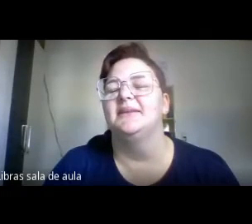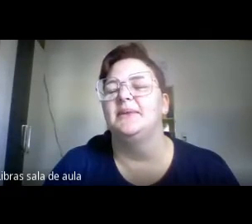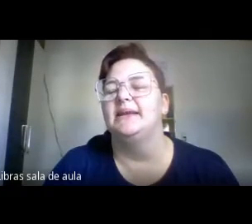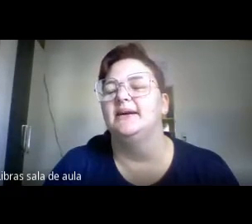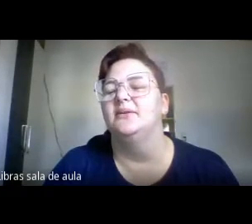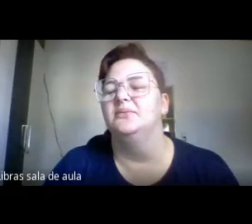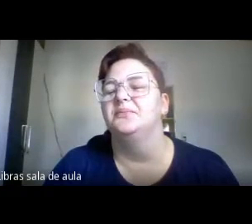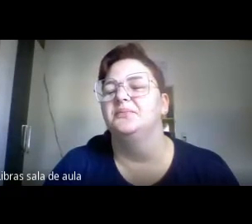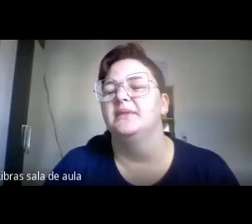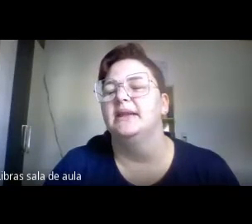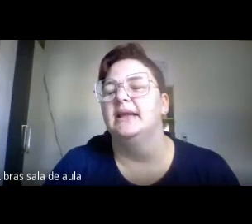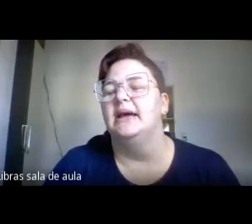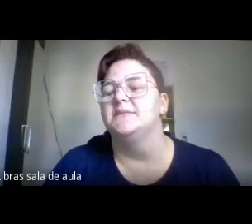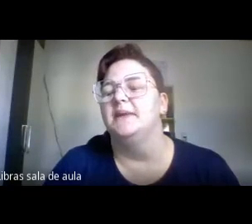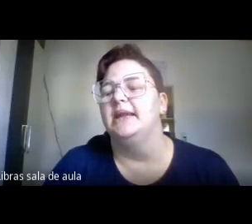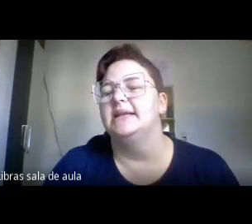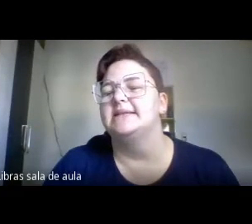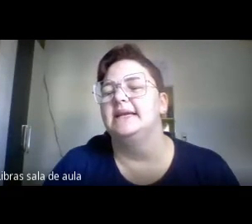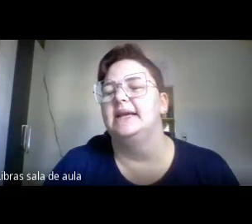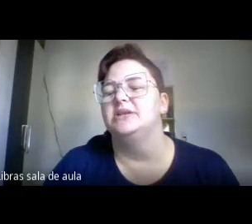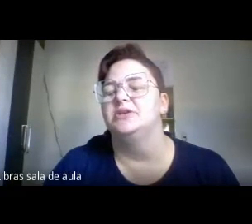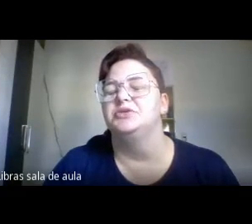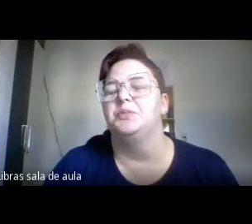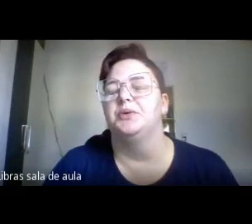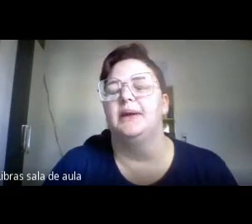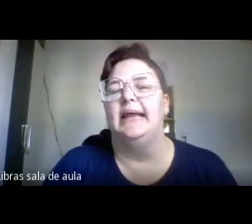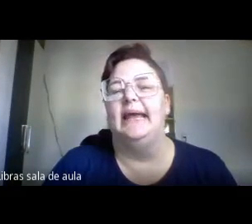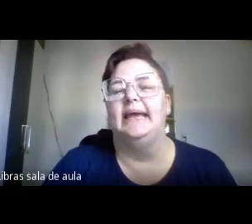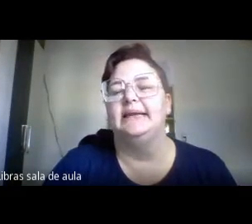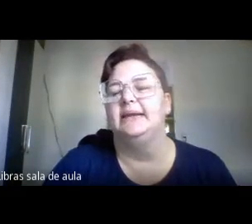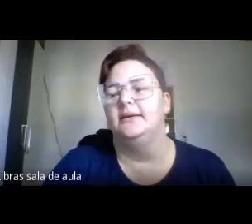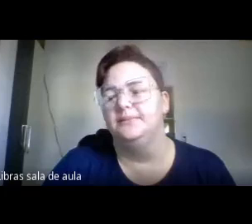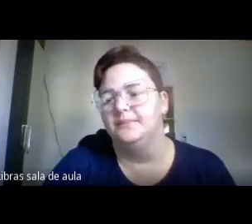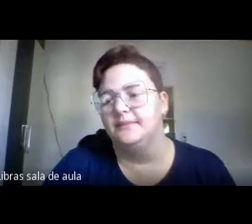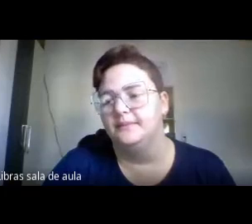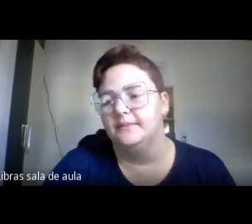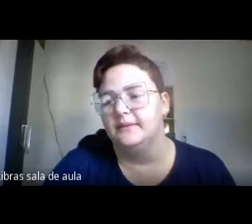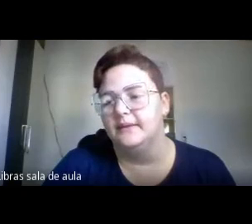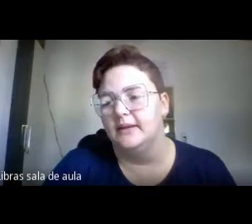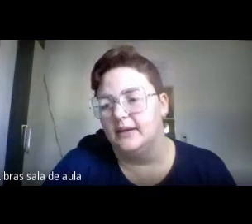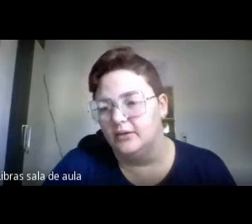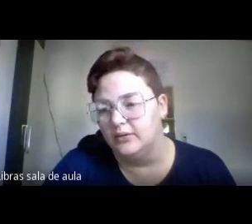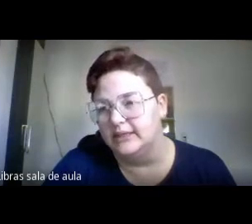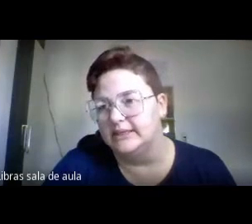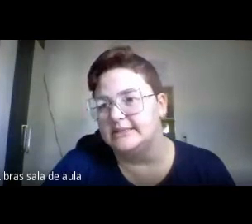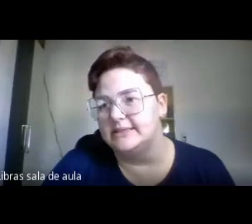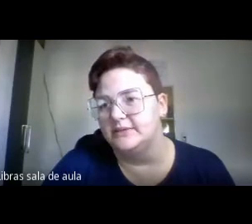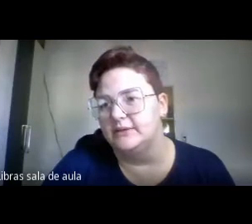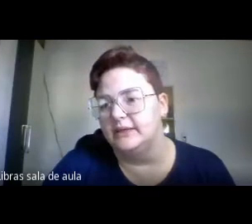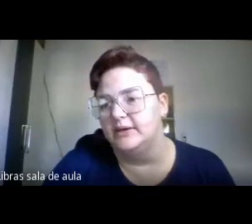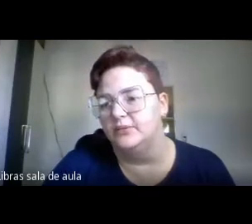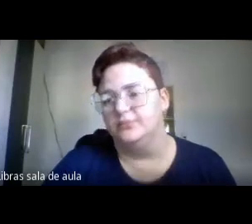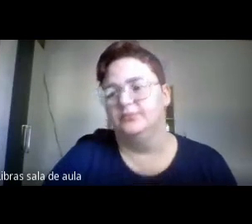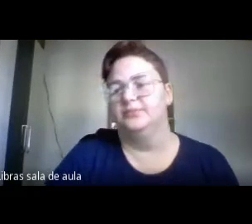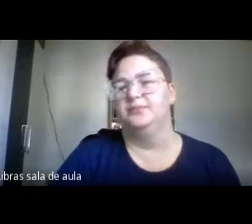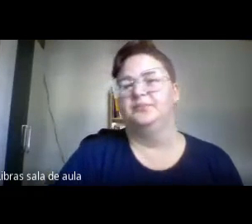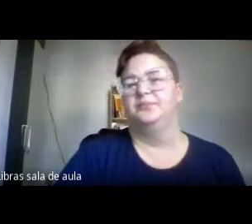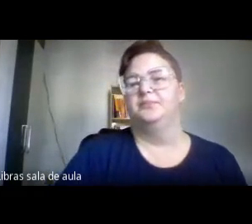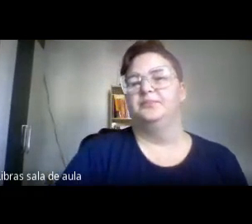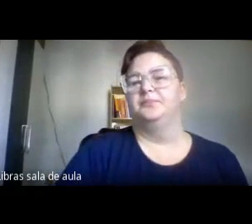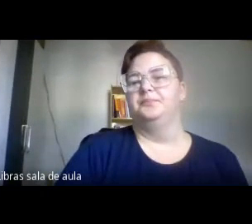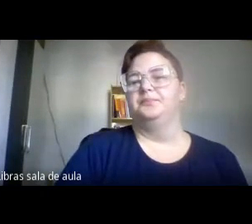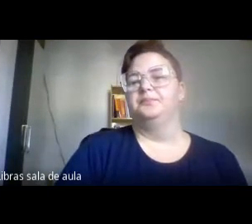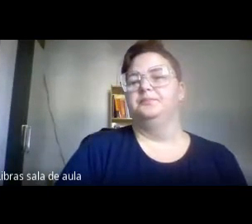Liliana também não. As meninas aí da região de Porto Alegre. Luana está dizendo não.